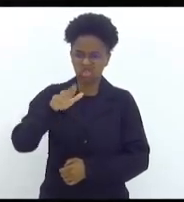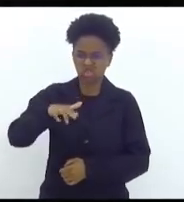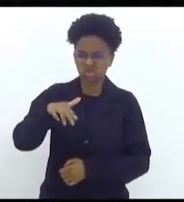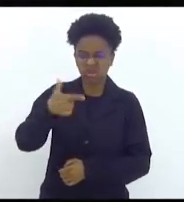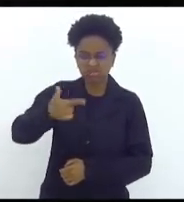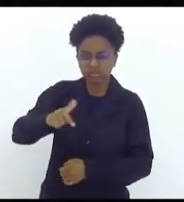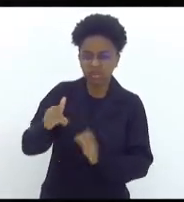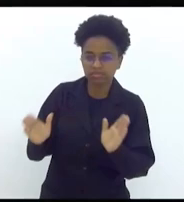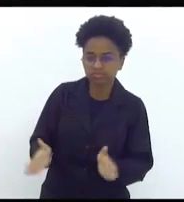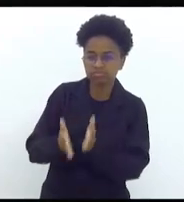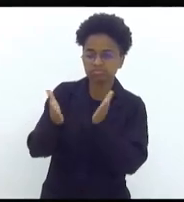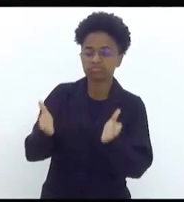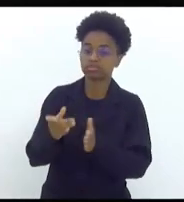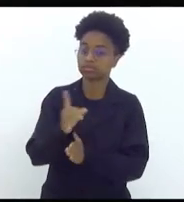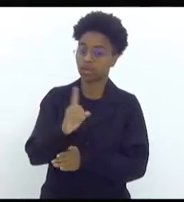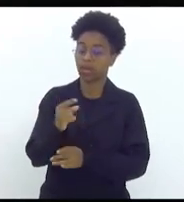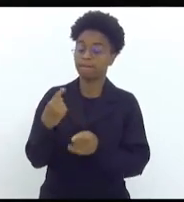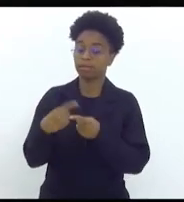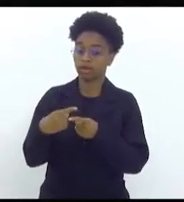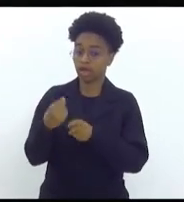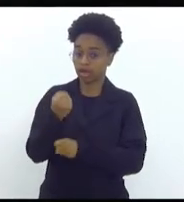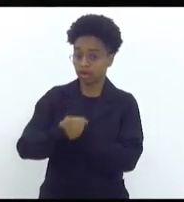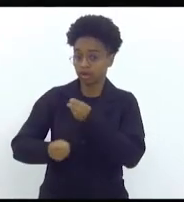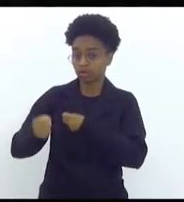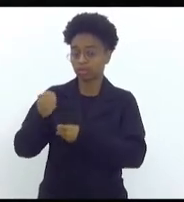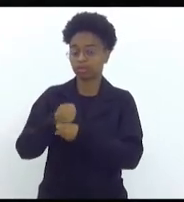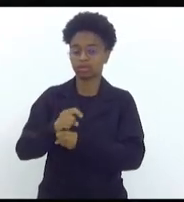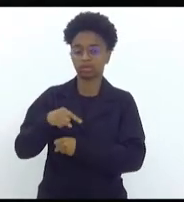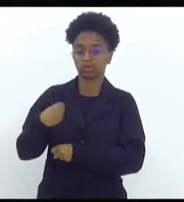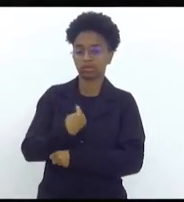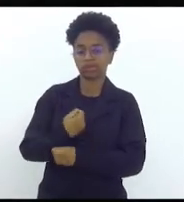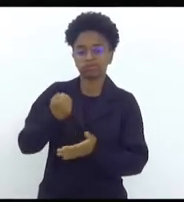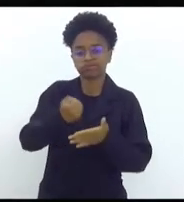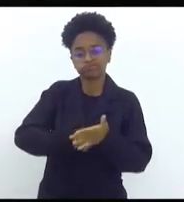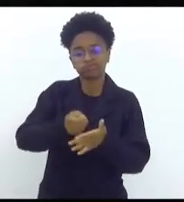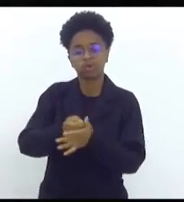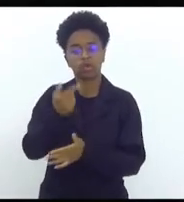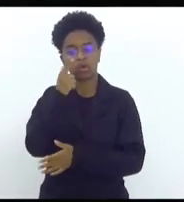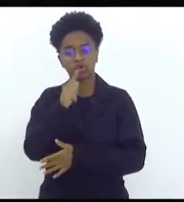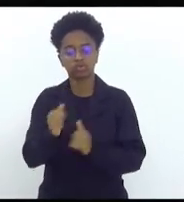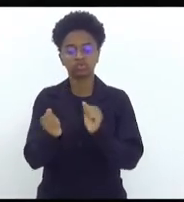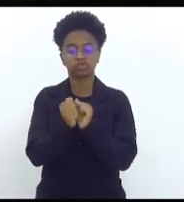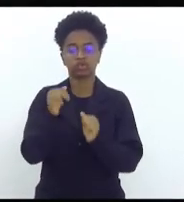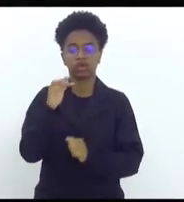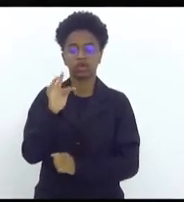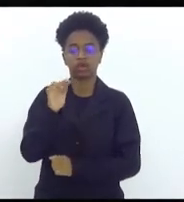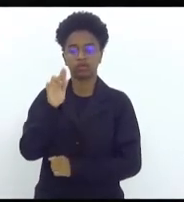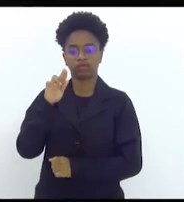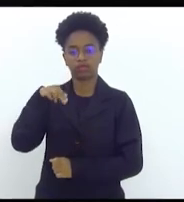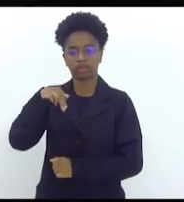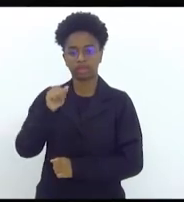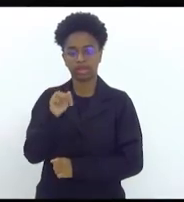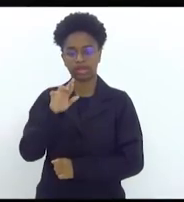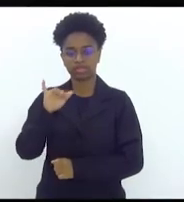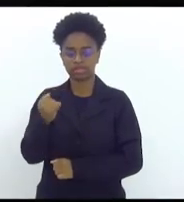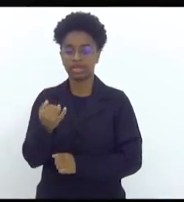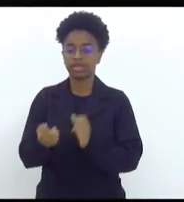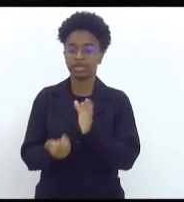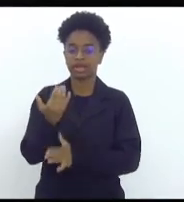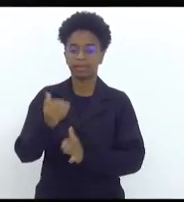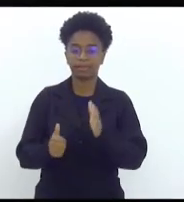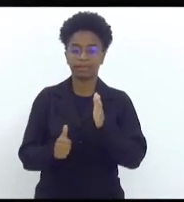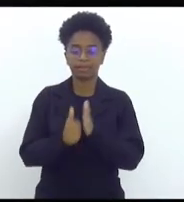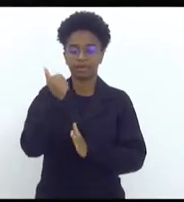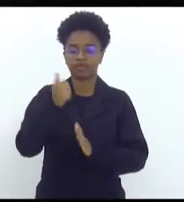um incentivo para roda porque ano passado com muita luta nós conseguimos junto a funagem produzir o primeiro edital de rodas